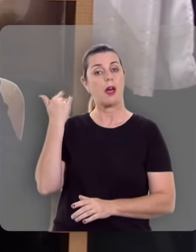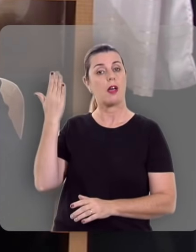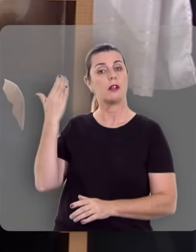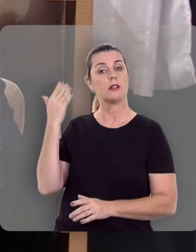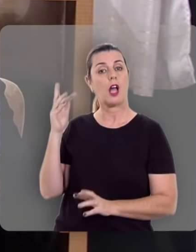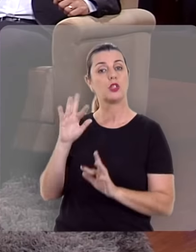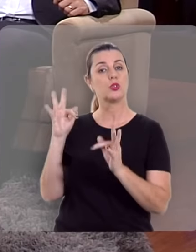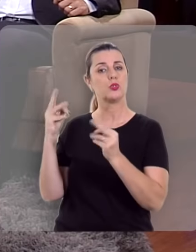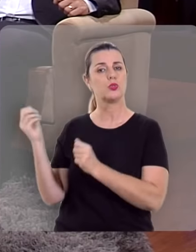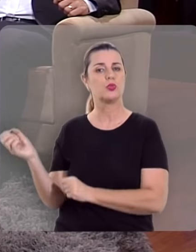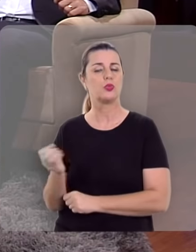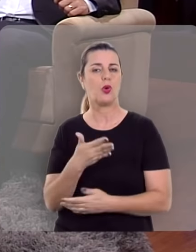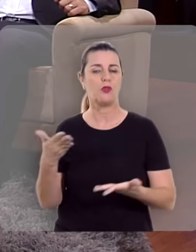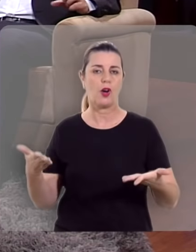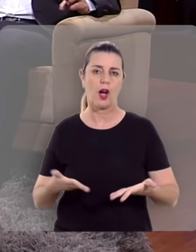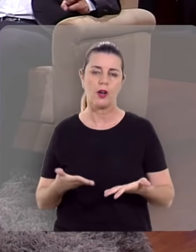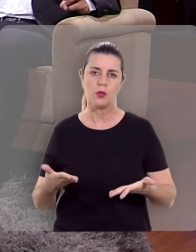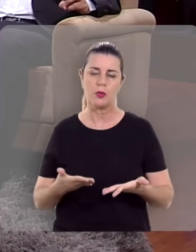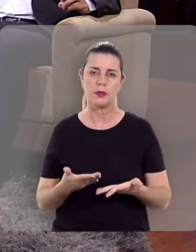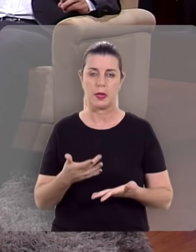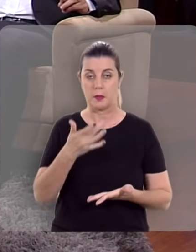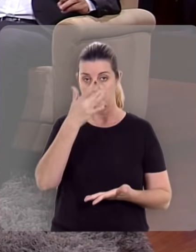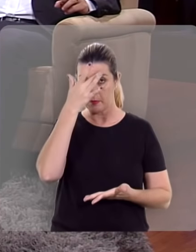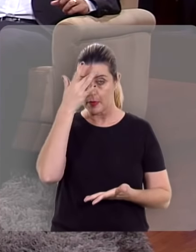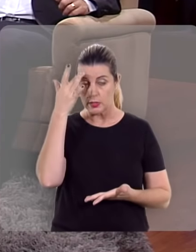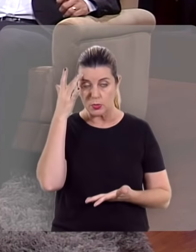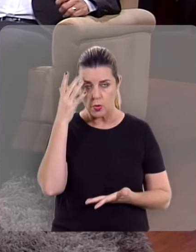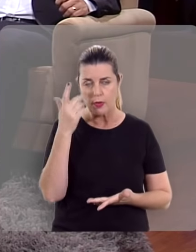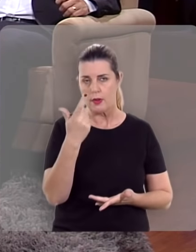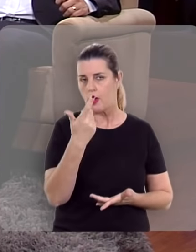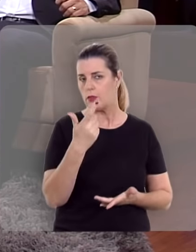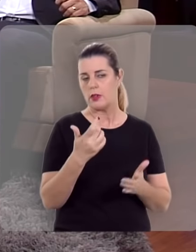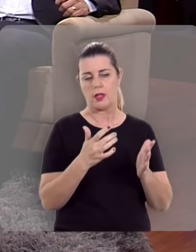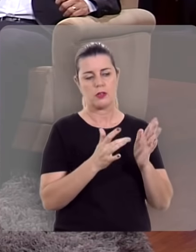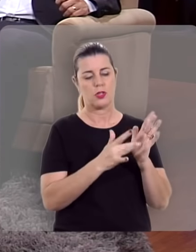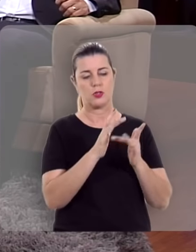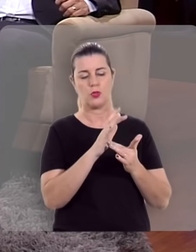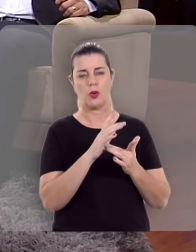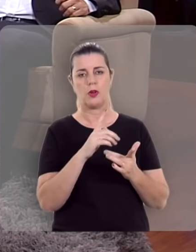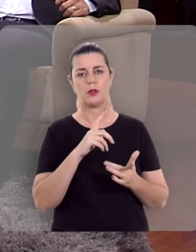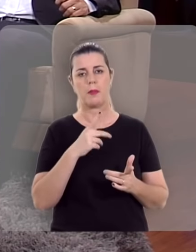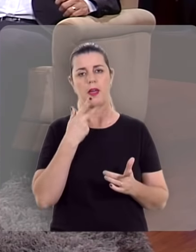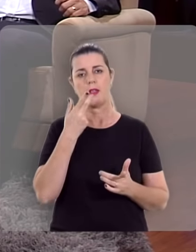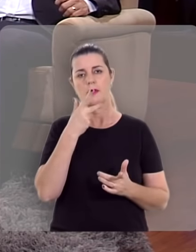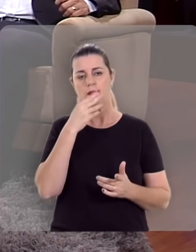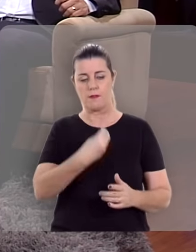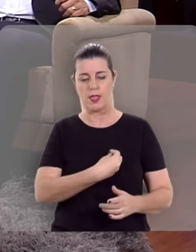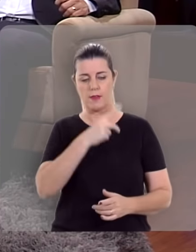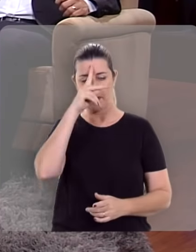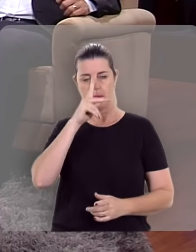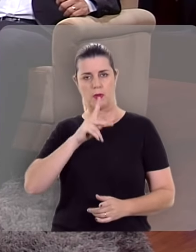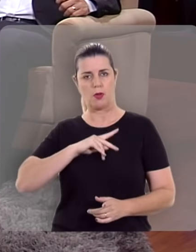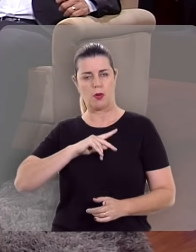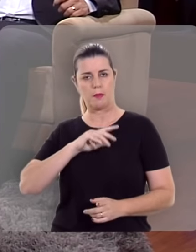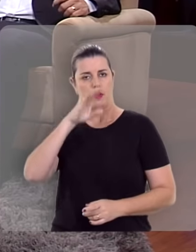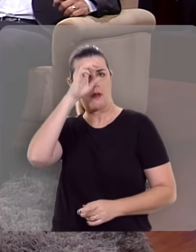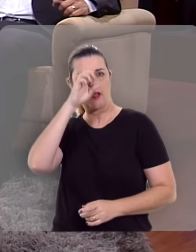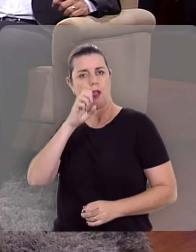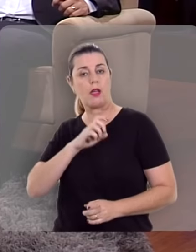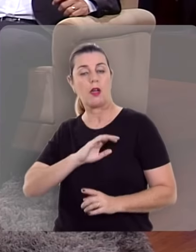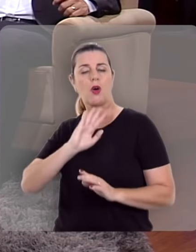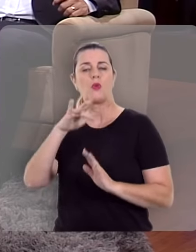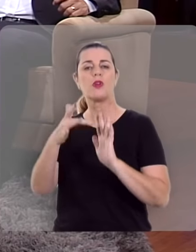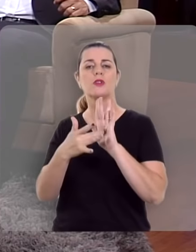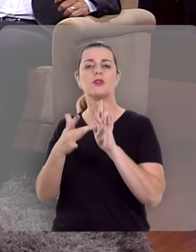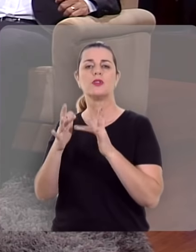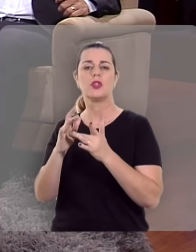homem que não tem Cristo tem a disposição para viver única e exclusivamente para si mesmo. Mas quando o Senhor nos dá a bênção de ter uma nova